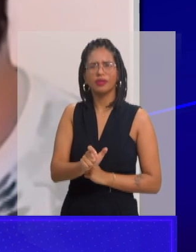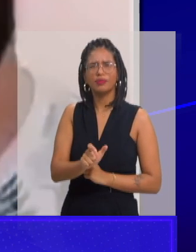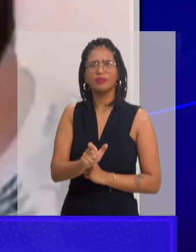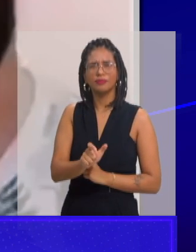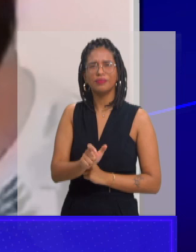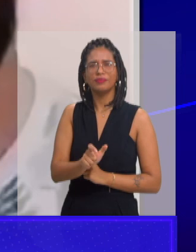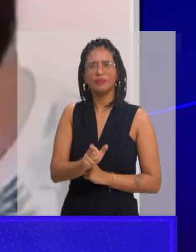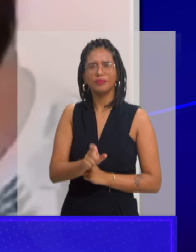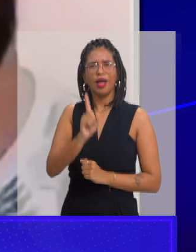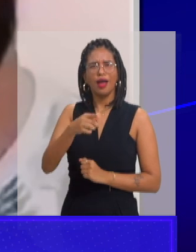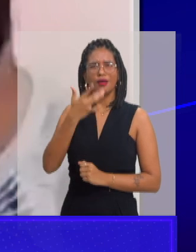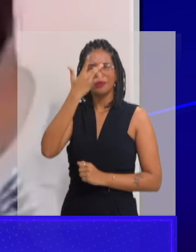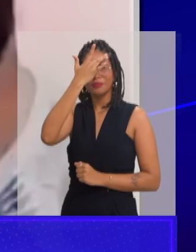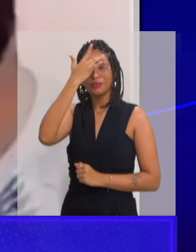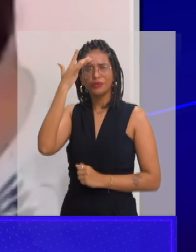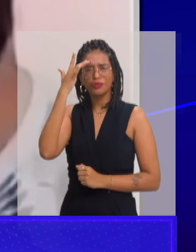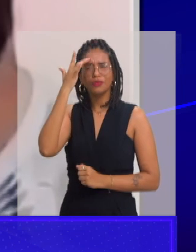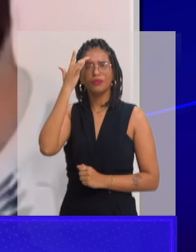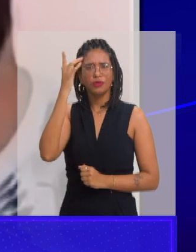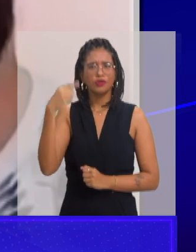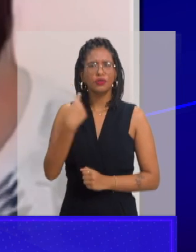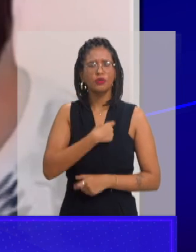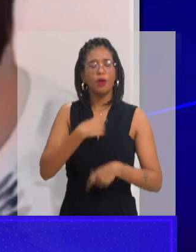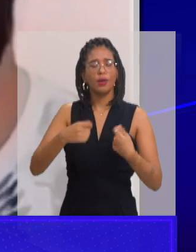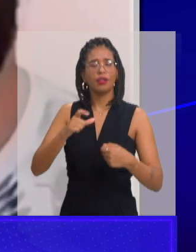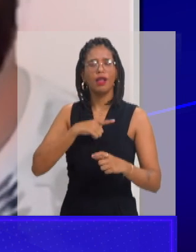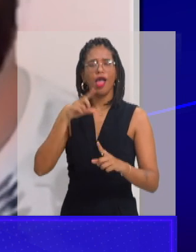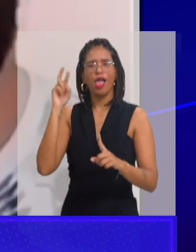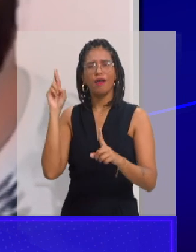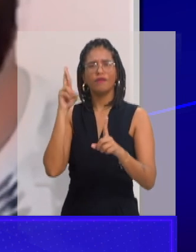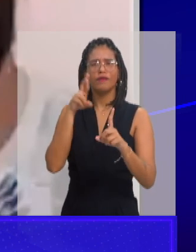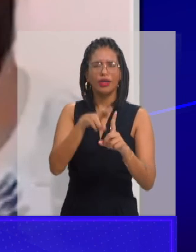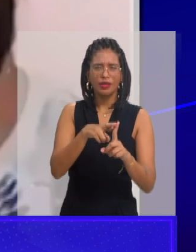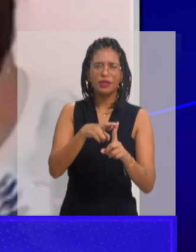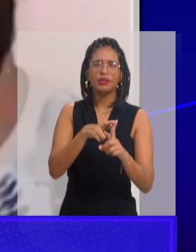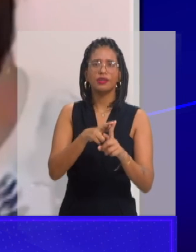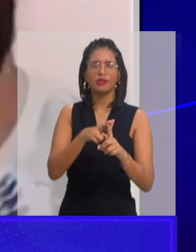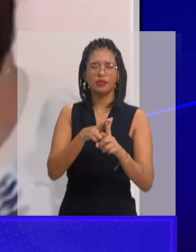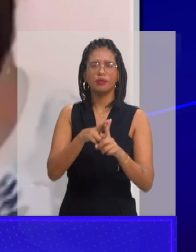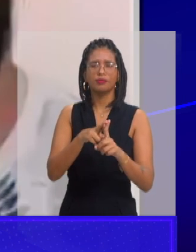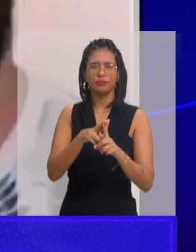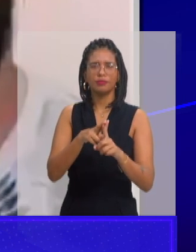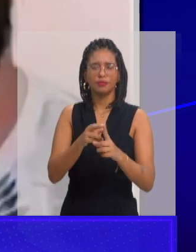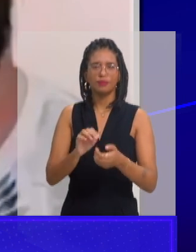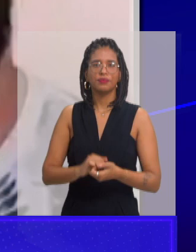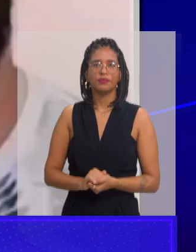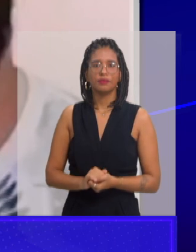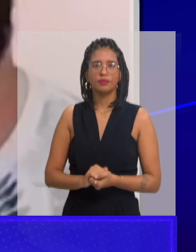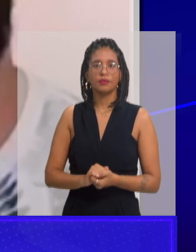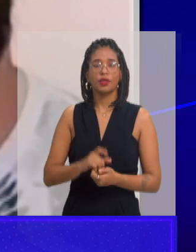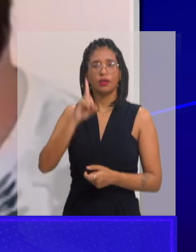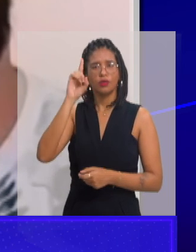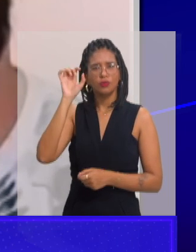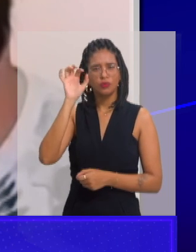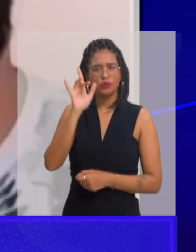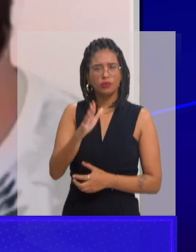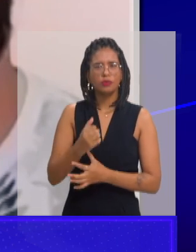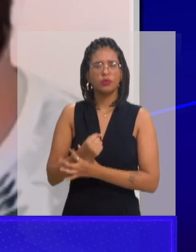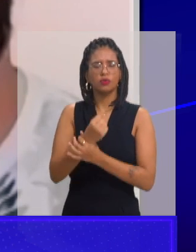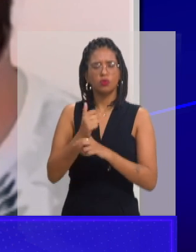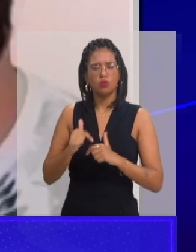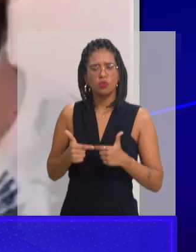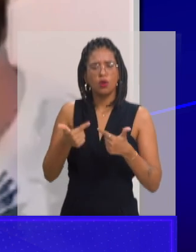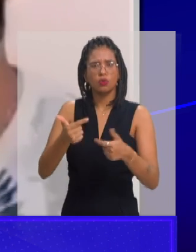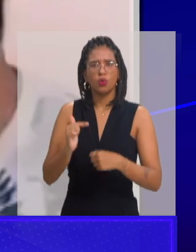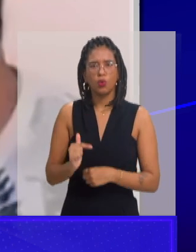mesmo que você é alguém que a gente deve ter como referência, alguém que a gente deve ter como espelho. Que Deus te proteja e que a tua